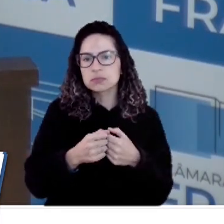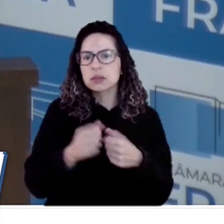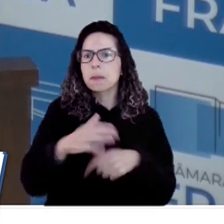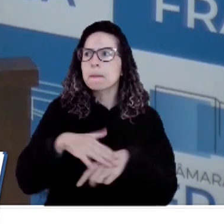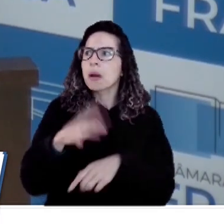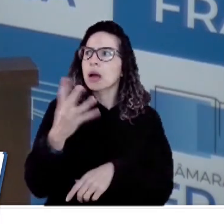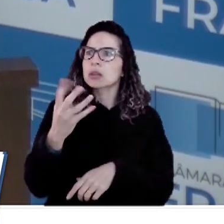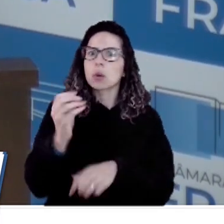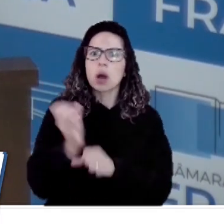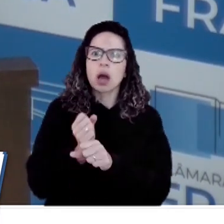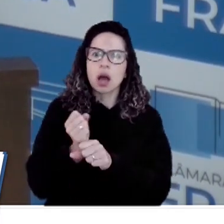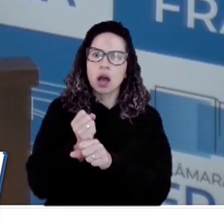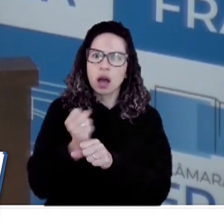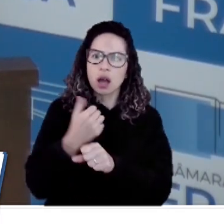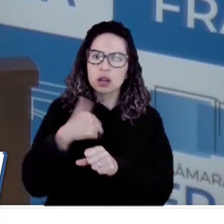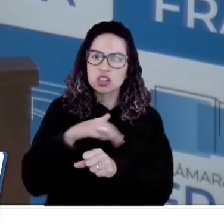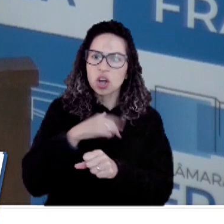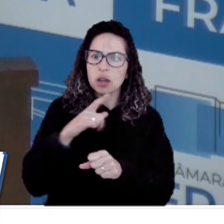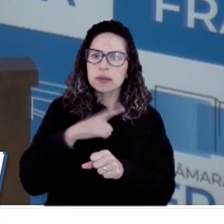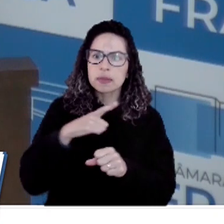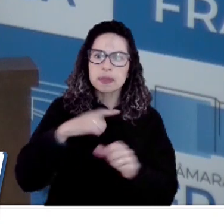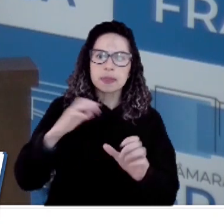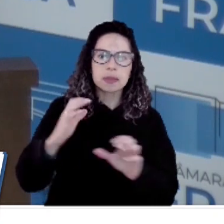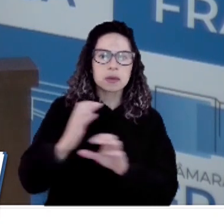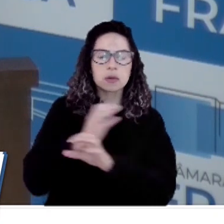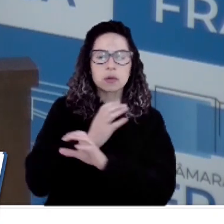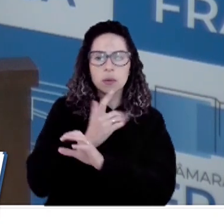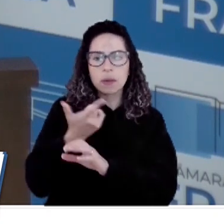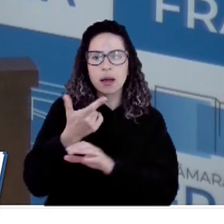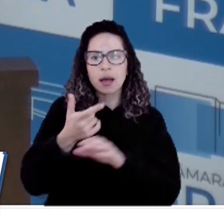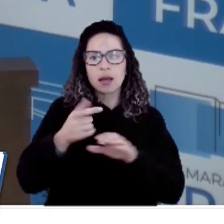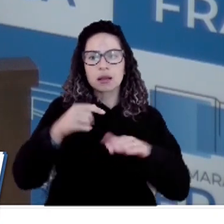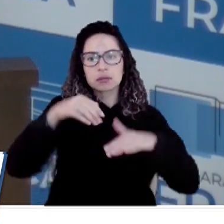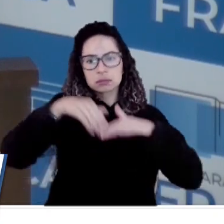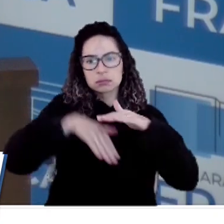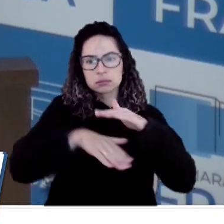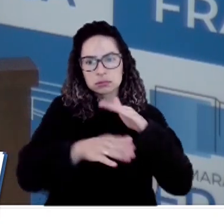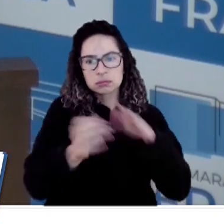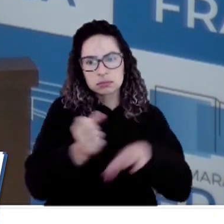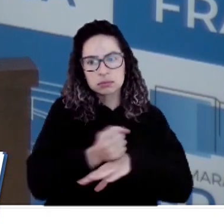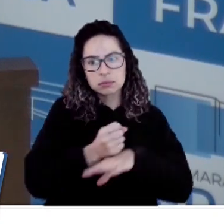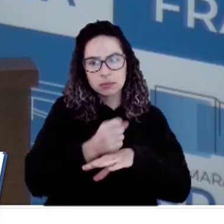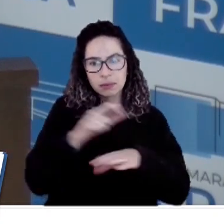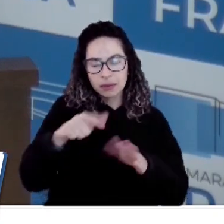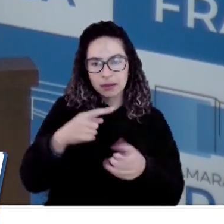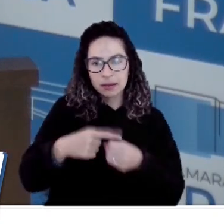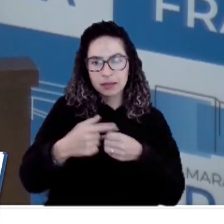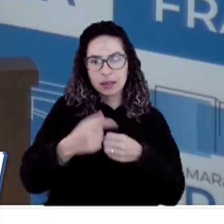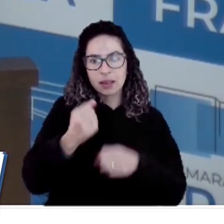nós temos a universalização do saneamento básico na cidade de Franca, em